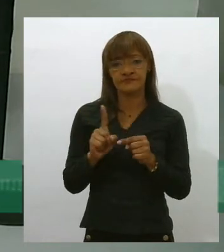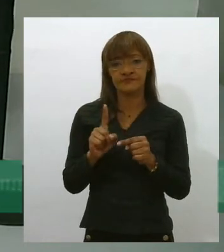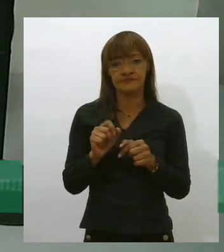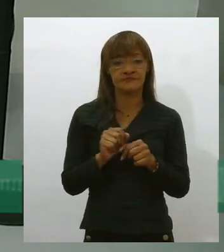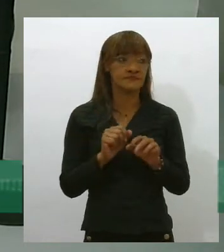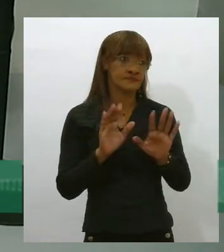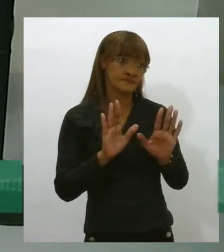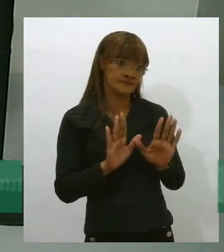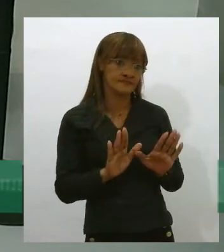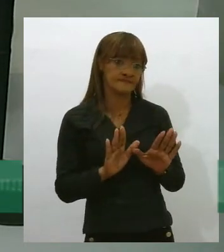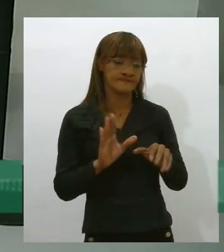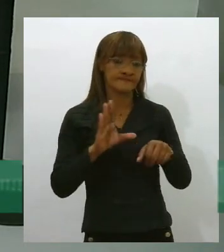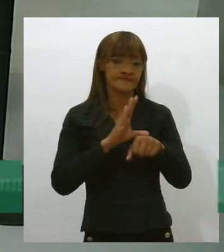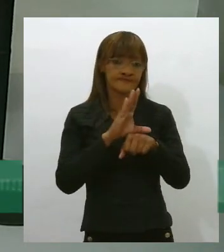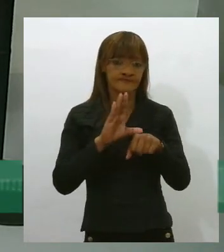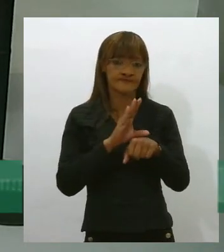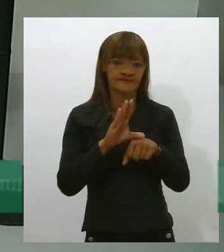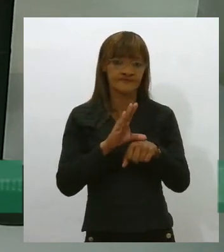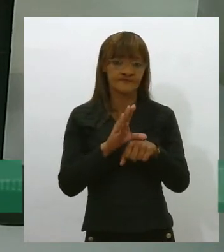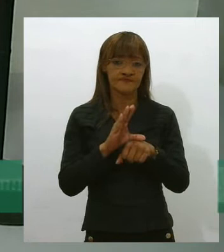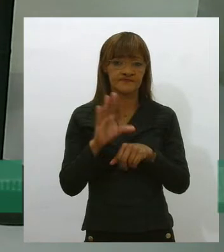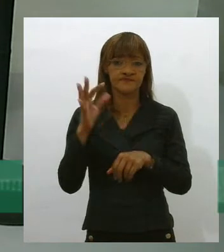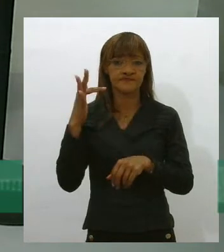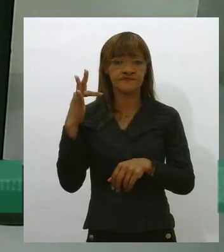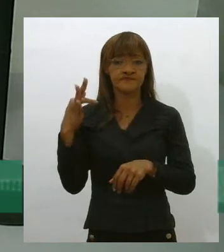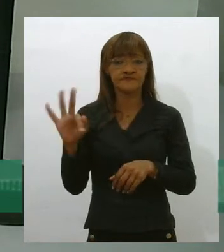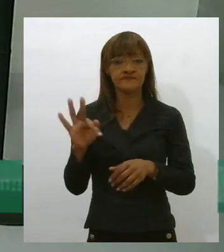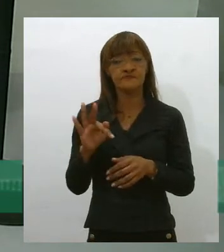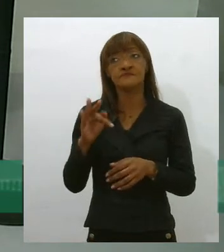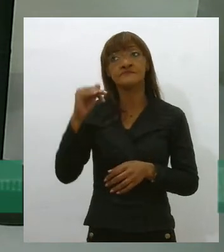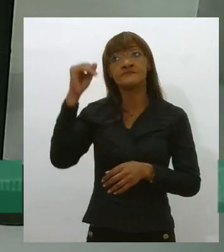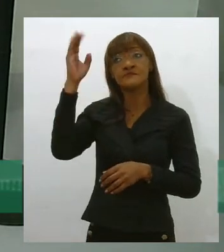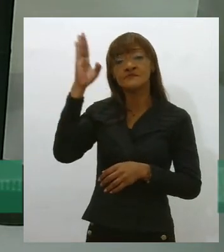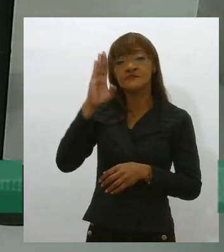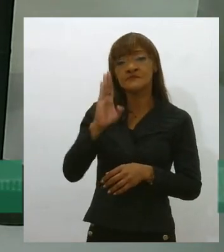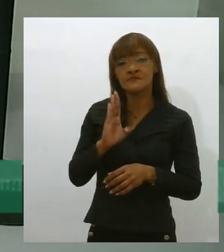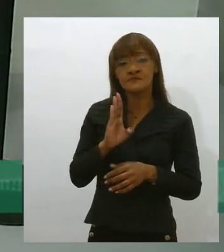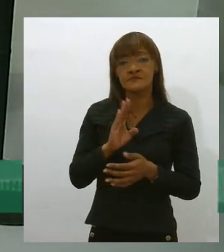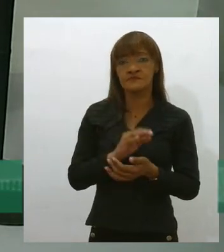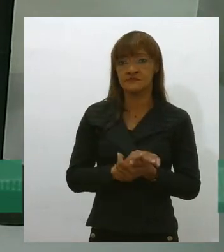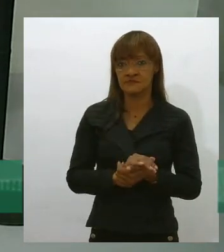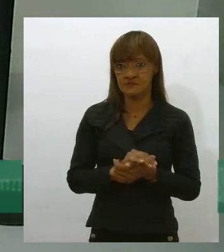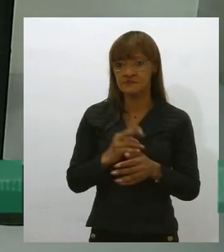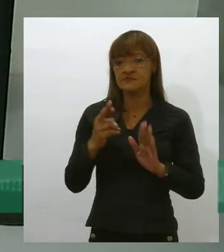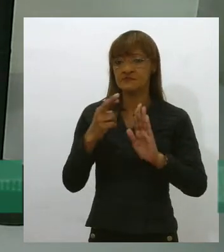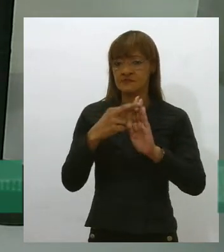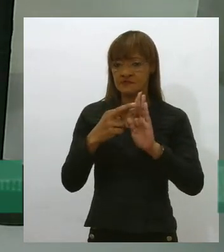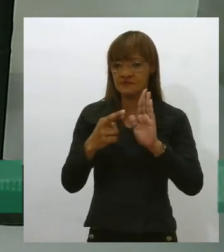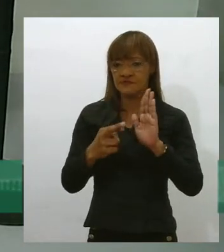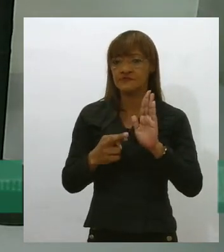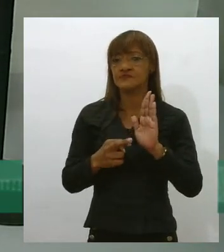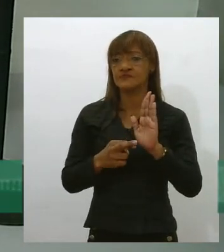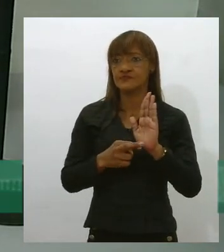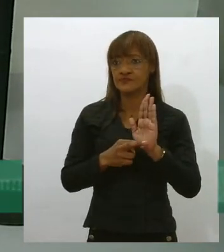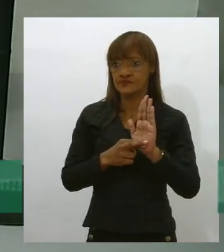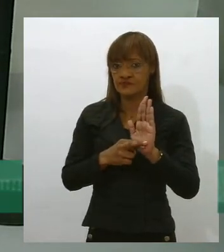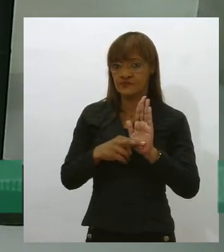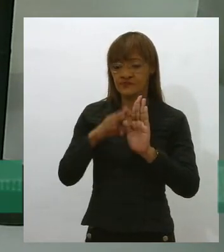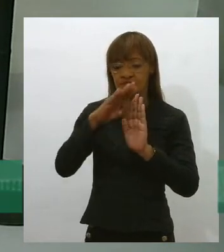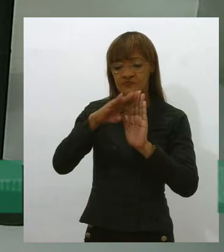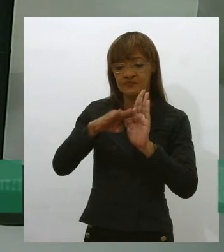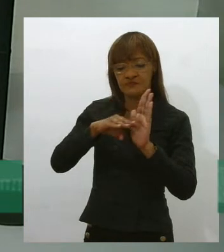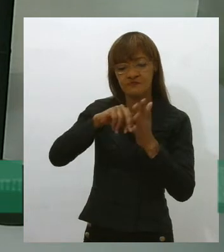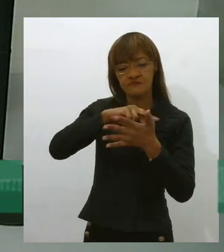construção federal do Brasil ela tem regras e princípios para uma série de serviços públicos